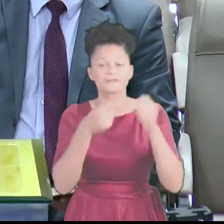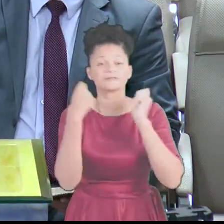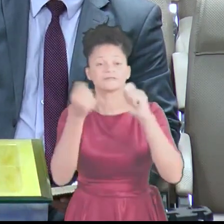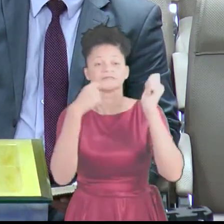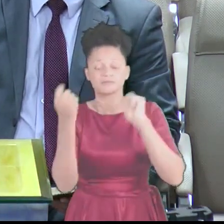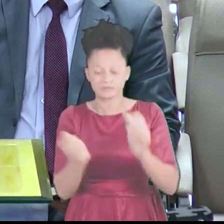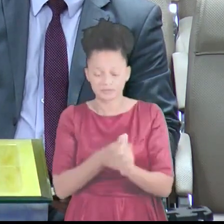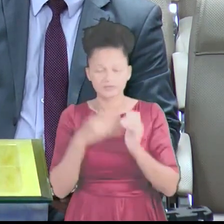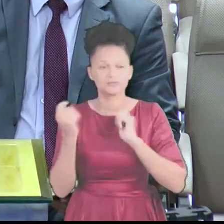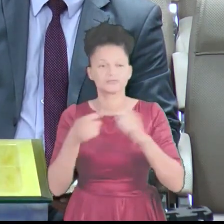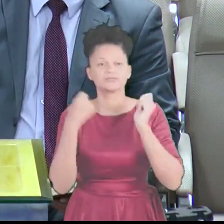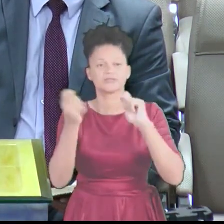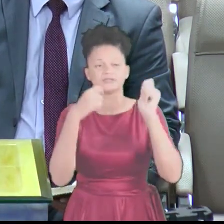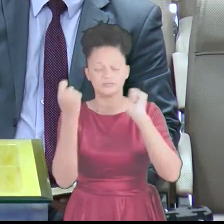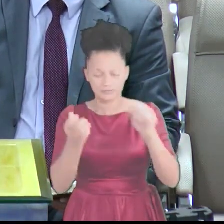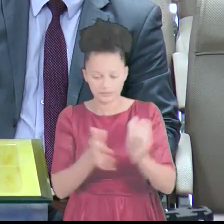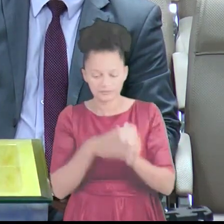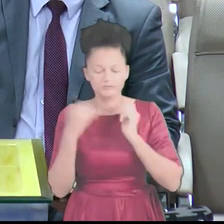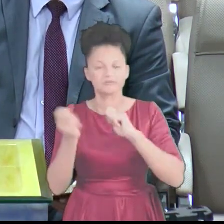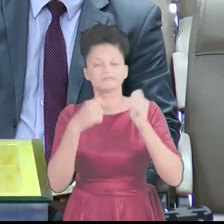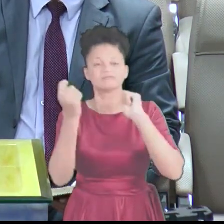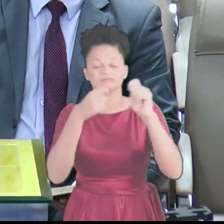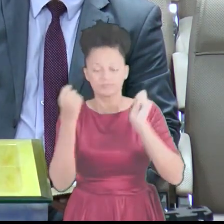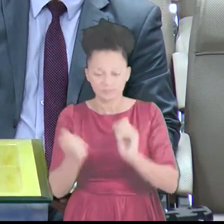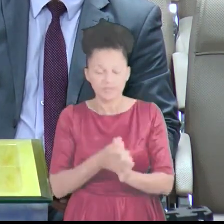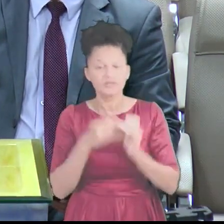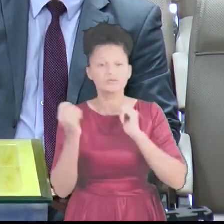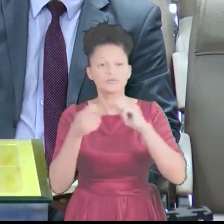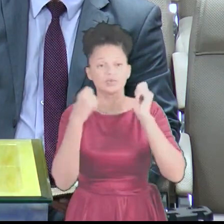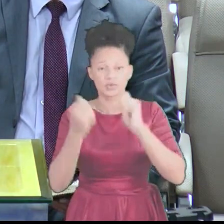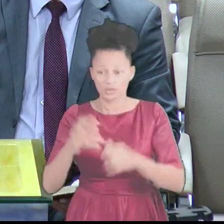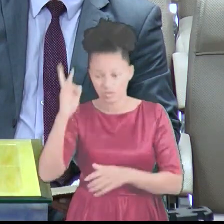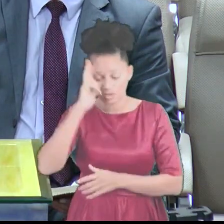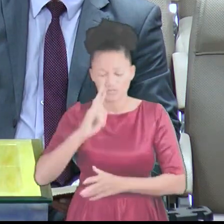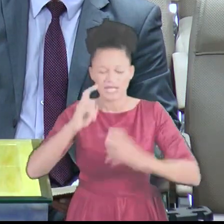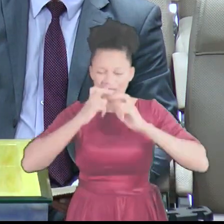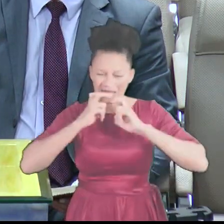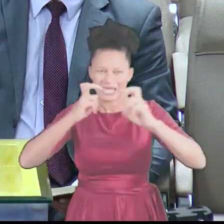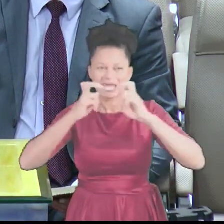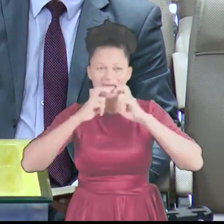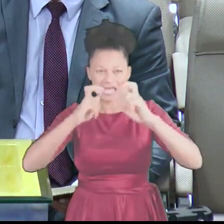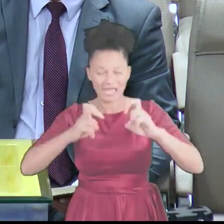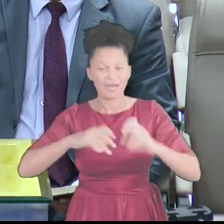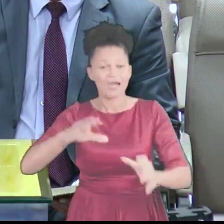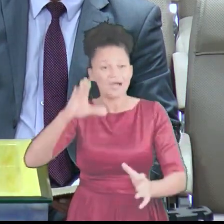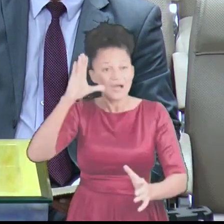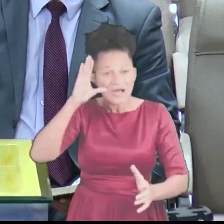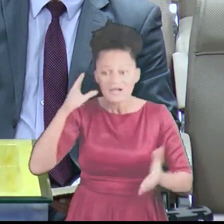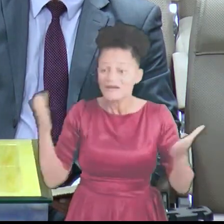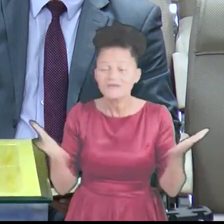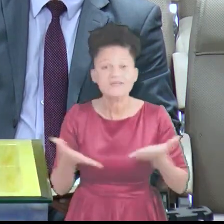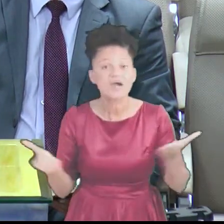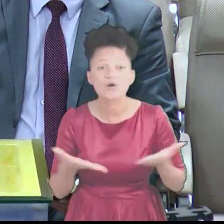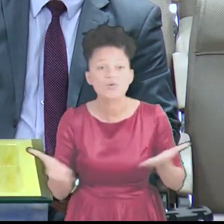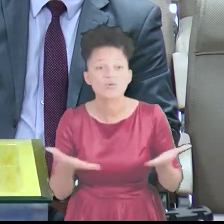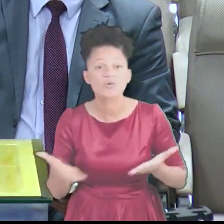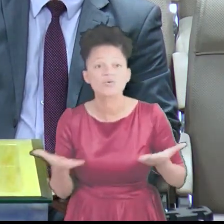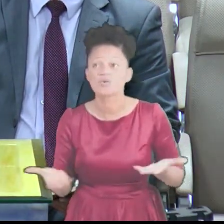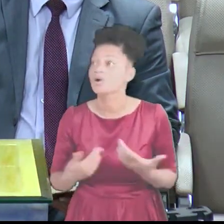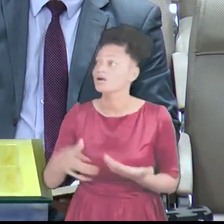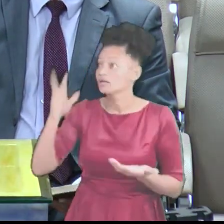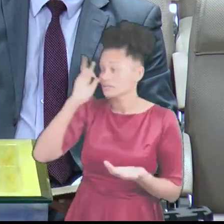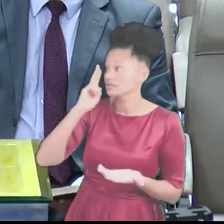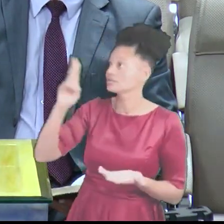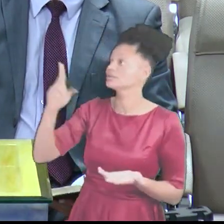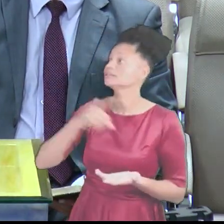Aleluia! Aleluia! Aleluia! Aleluia! Aleluia! Aí o Senhor brada e diz, Ezequiel, e agora? Ele diz,